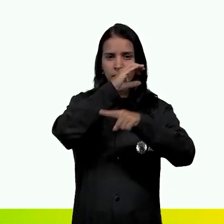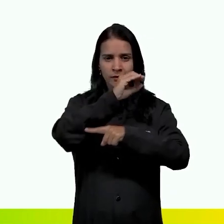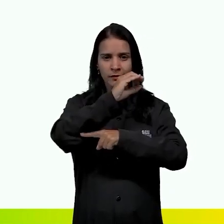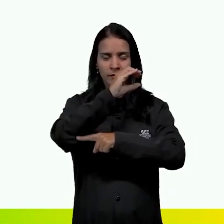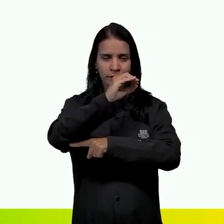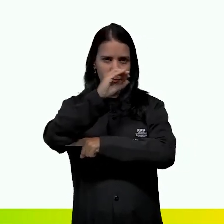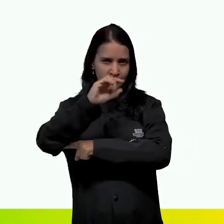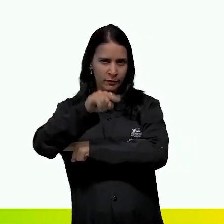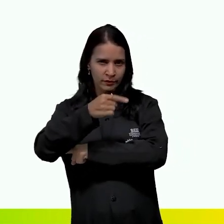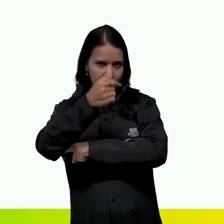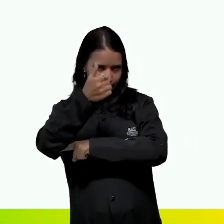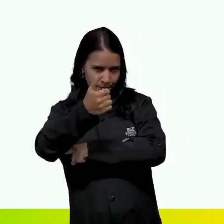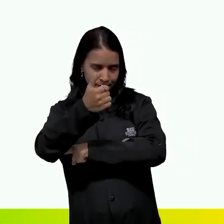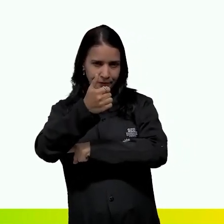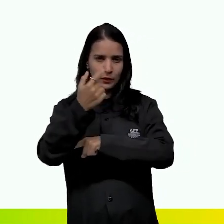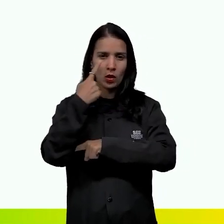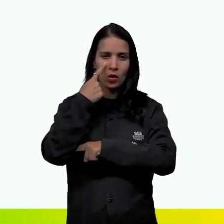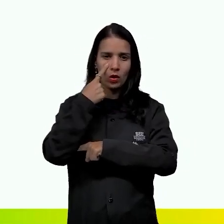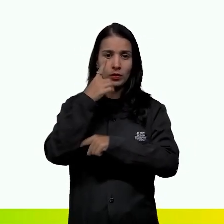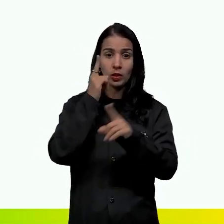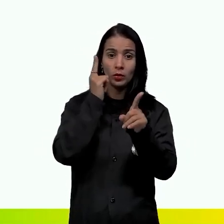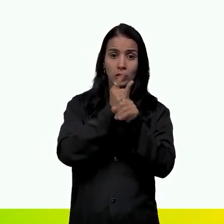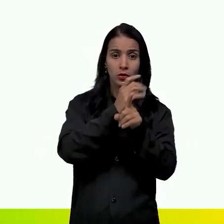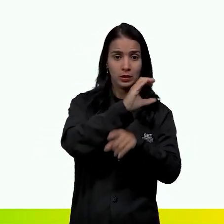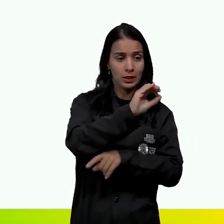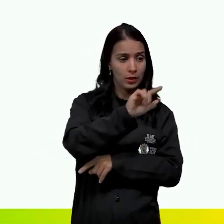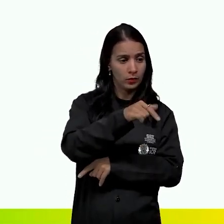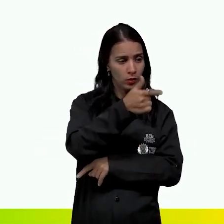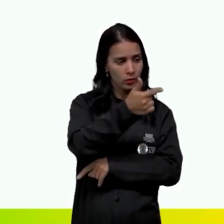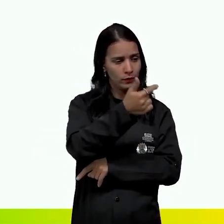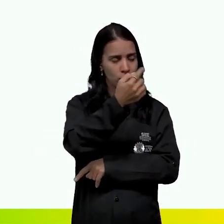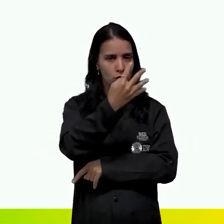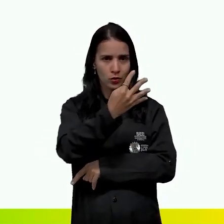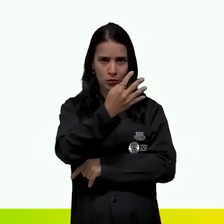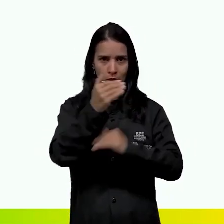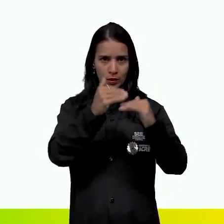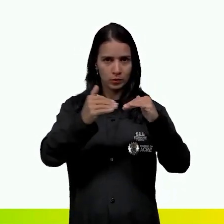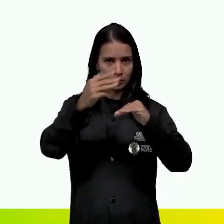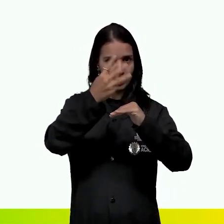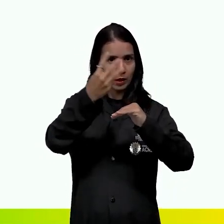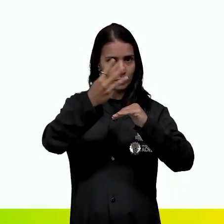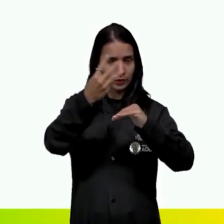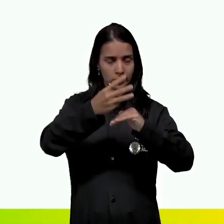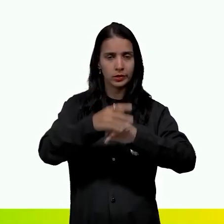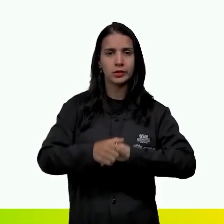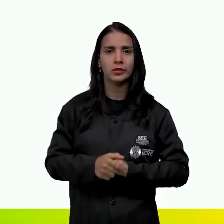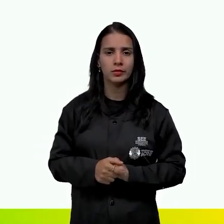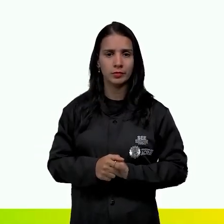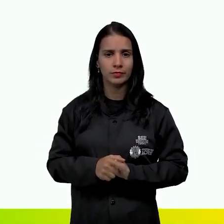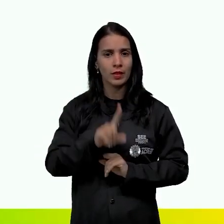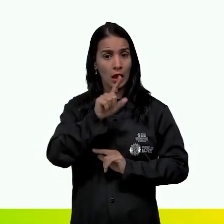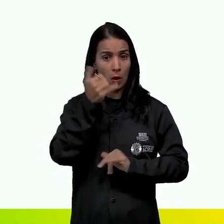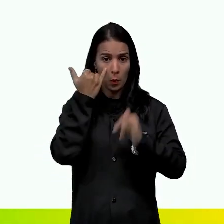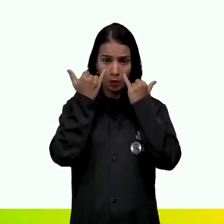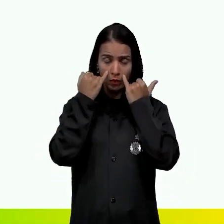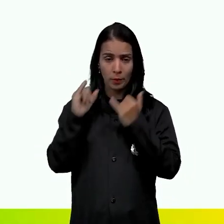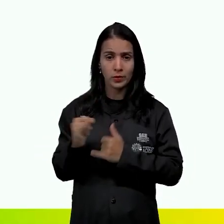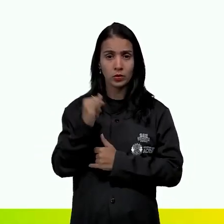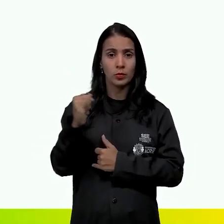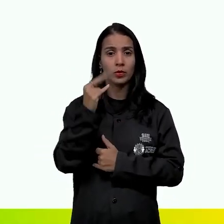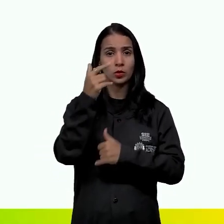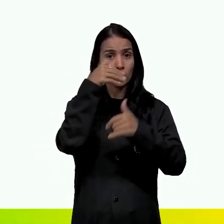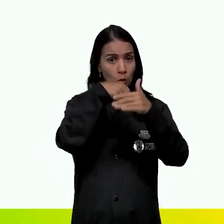0,24 metro cúbico. Eu vou precisar dessa informação, tá? Ok? Vou guardar aqui. Isso aqui é uma informação importante, então vamos guardá-la